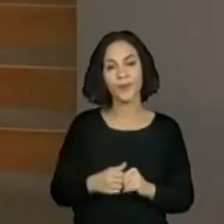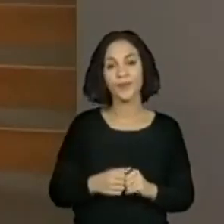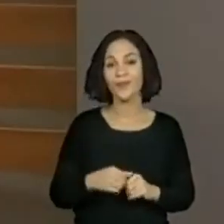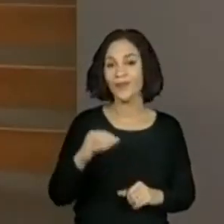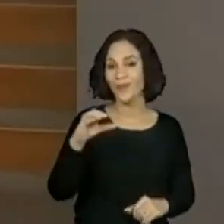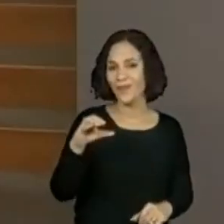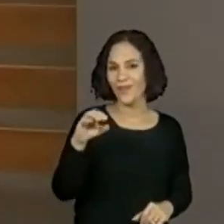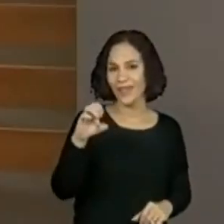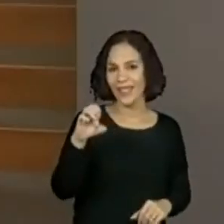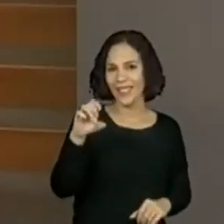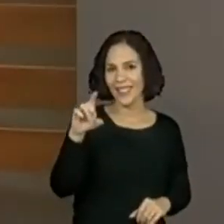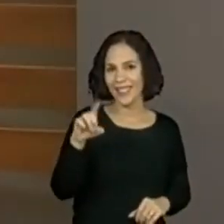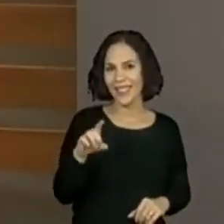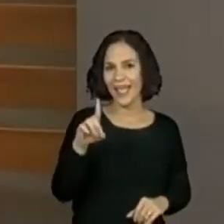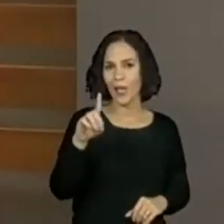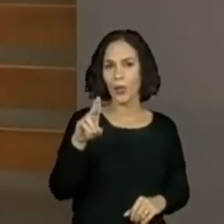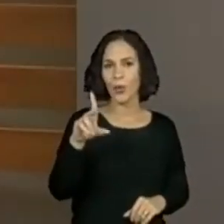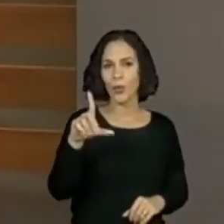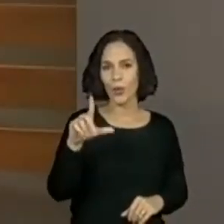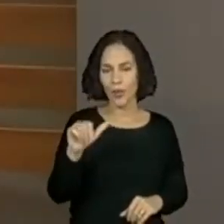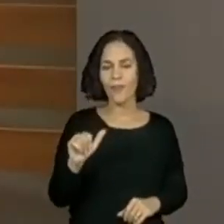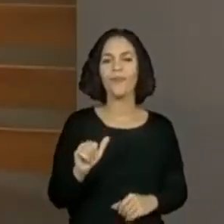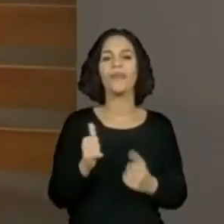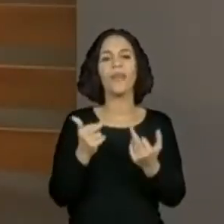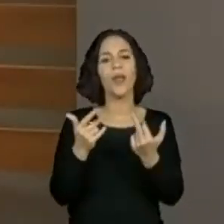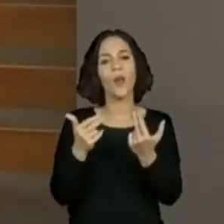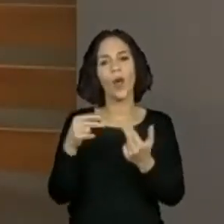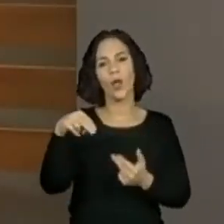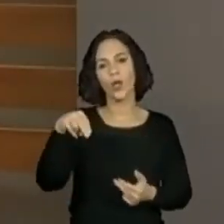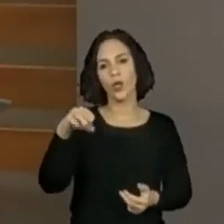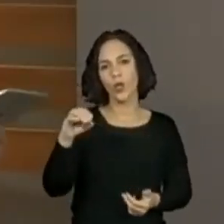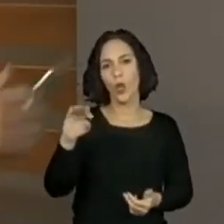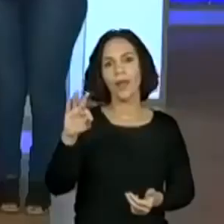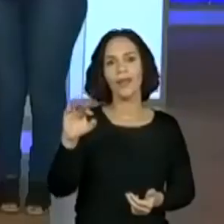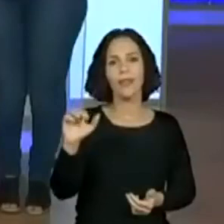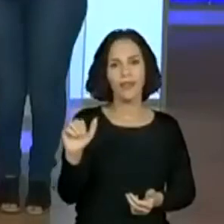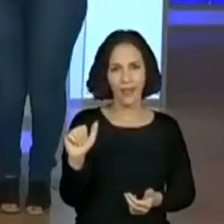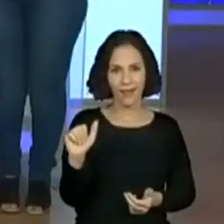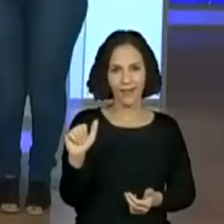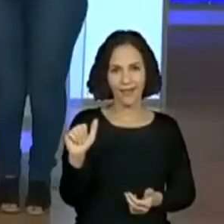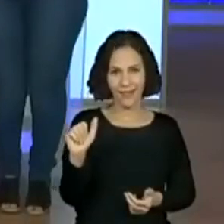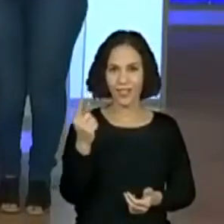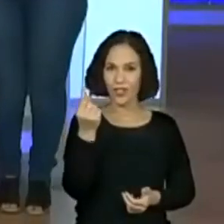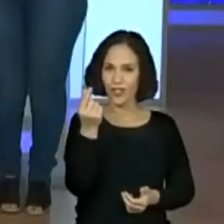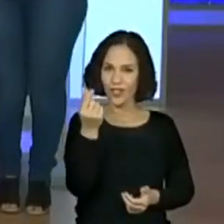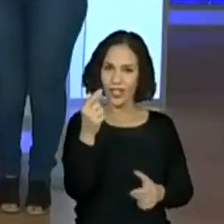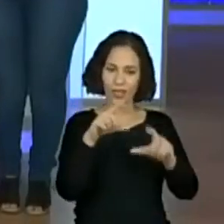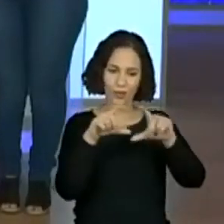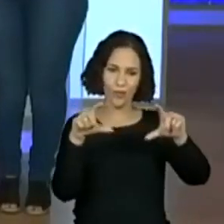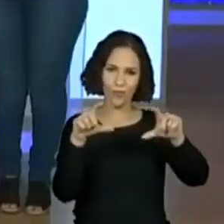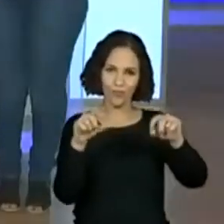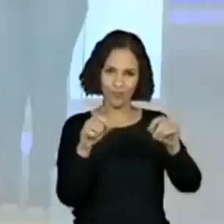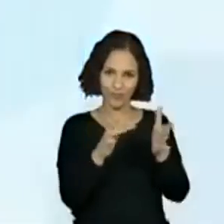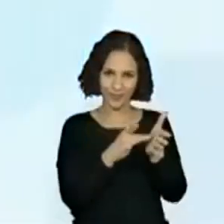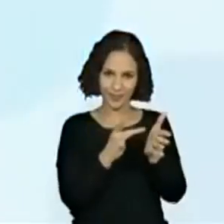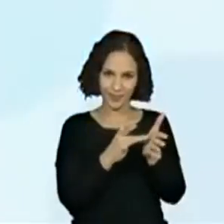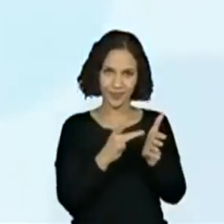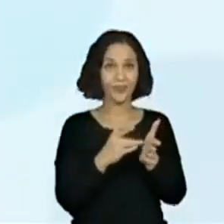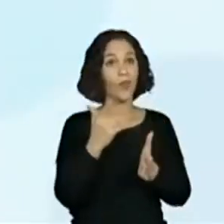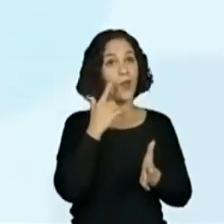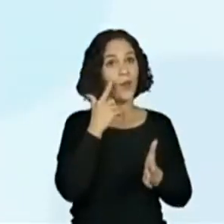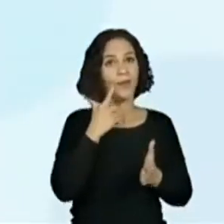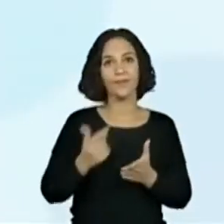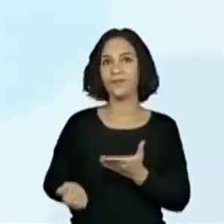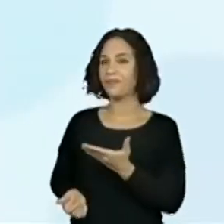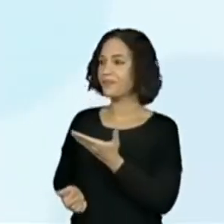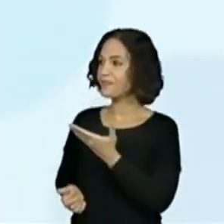com as cédulas, a aula de ontem dava sentido a conhecê-las primeiro. Então vamos lá. Ó, o Luiz Felipe e o